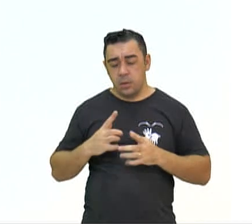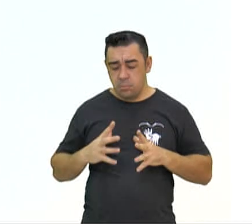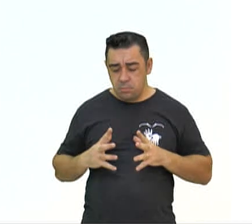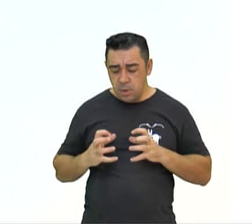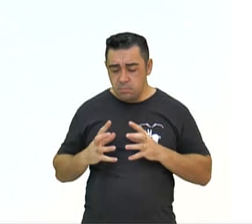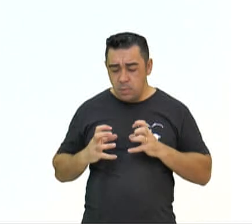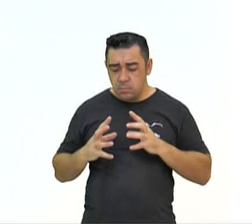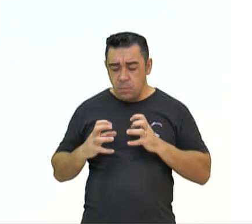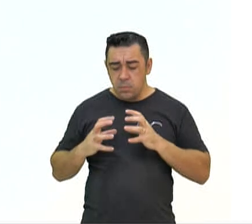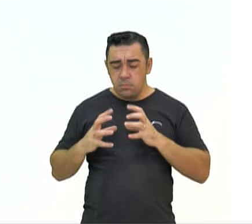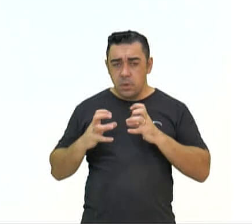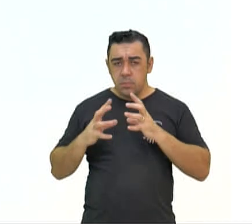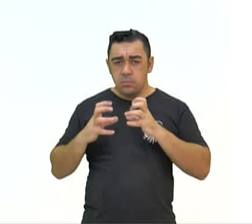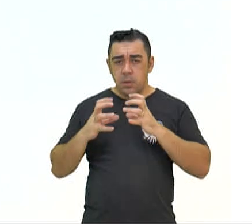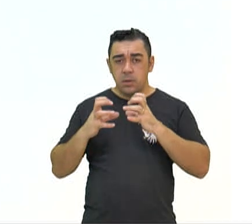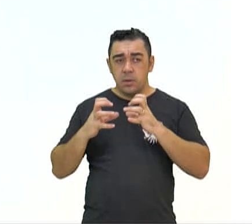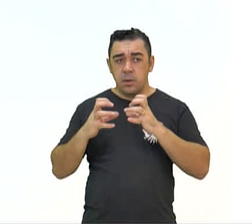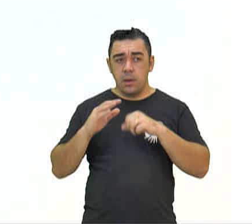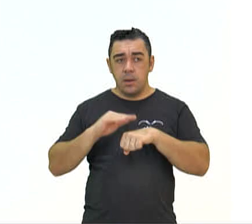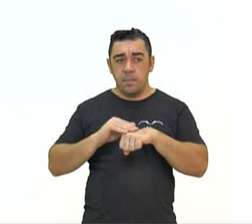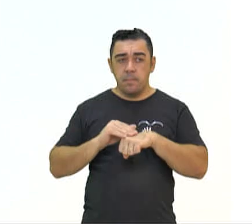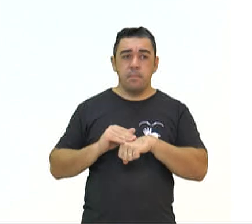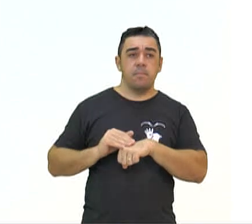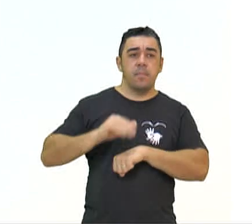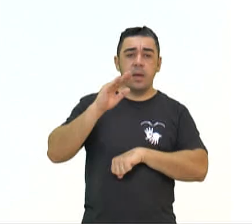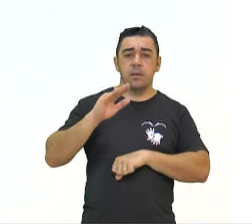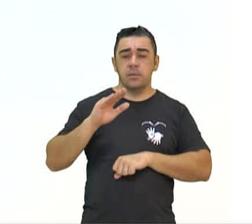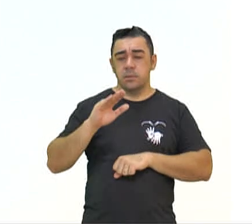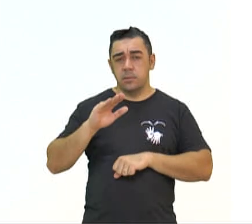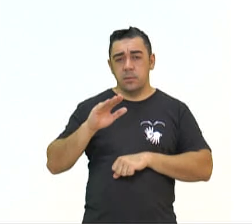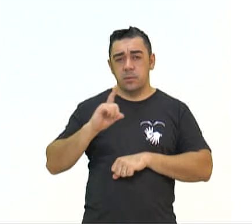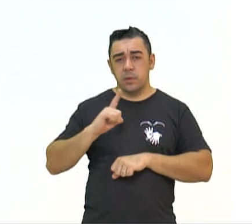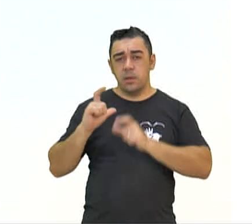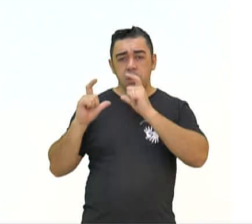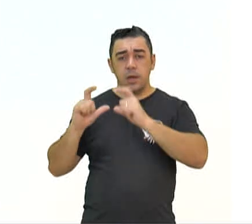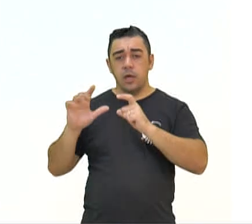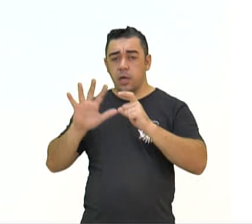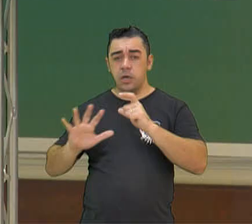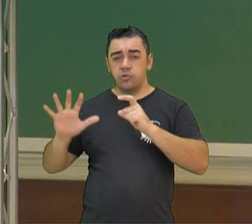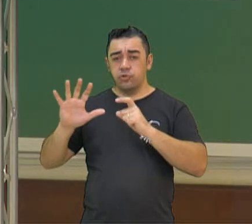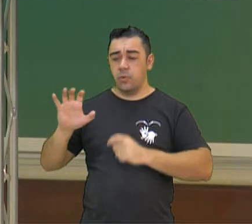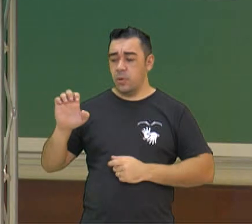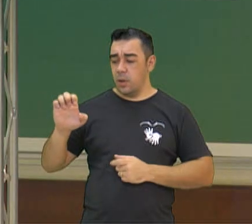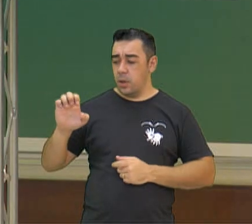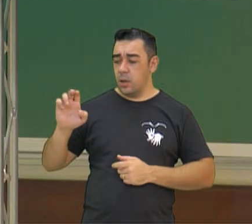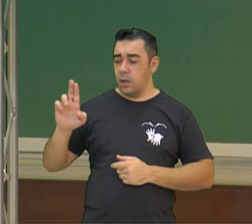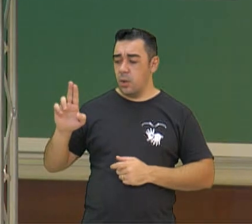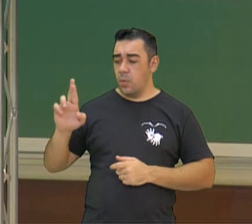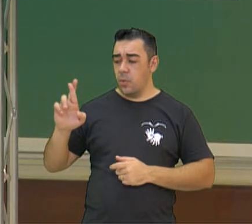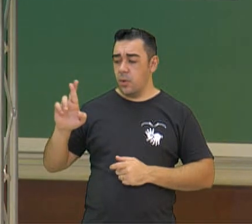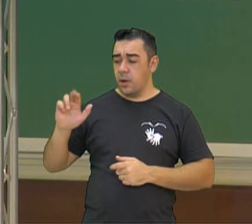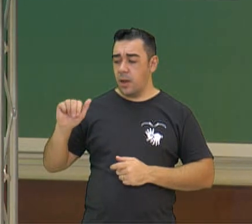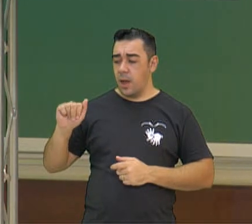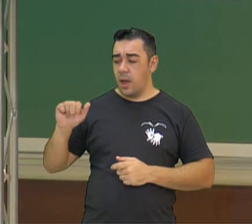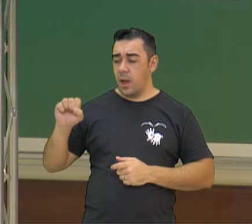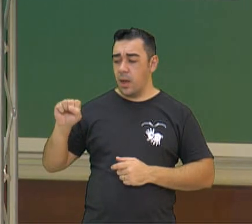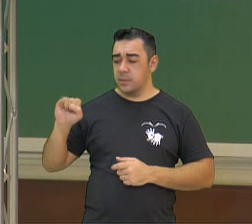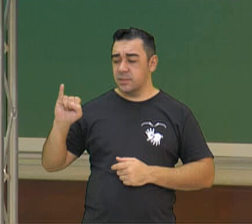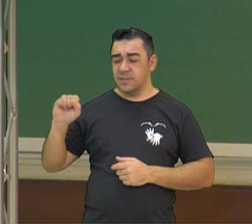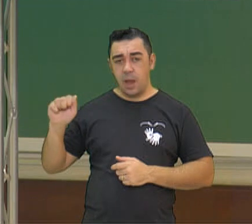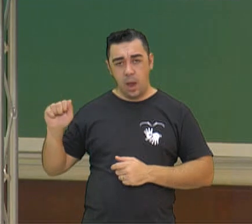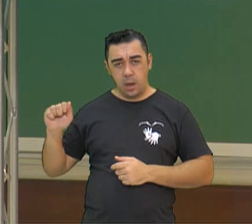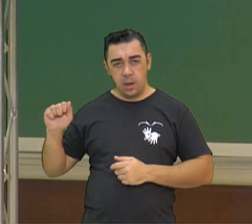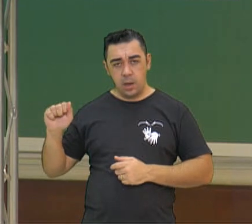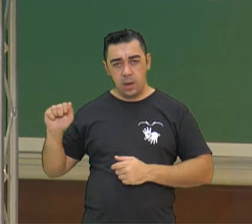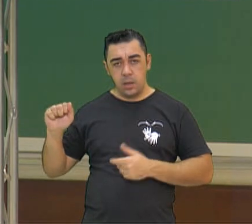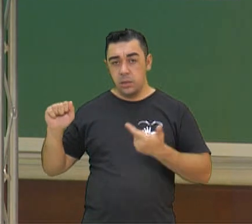desentendimentos que ultrapassam a Eurásia. Note, quando você olha para um mapa da Europa, não existe